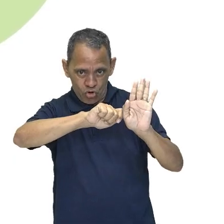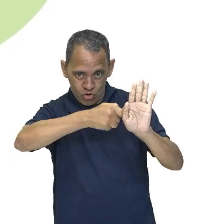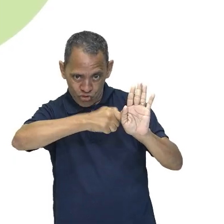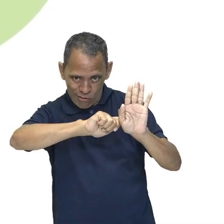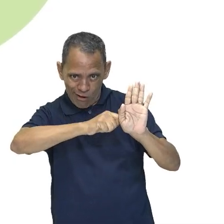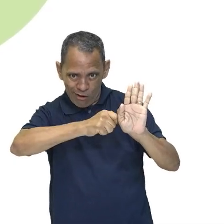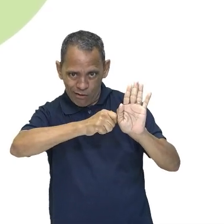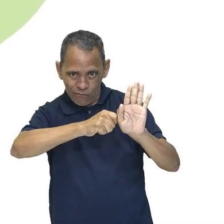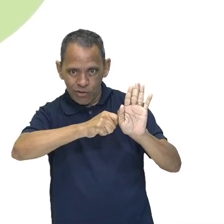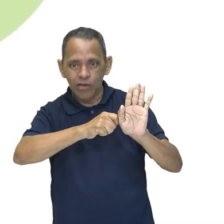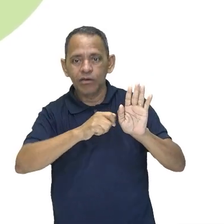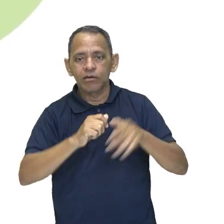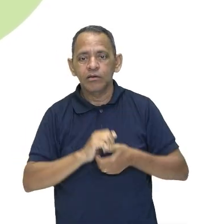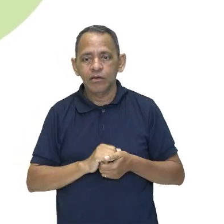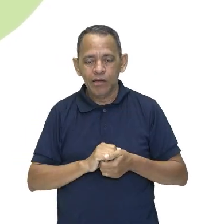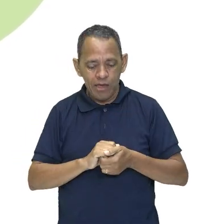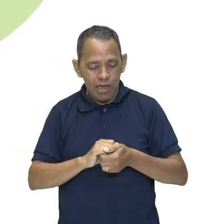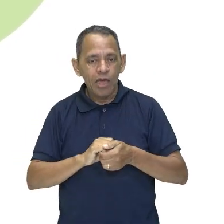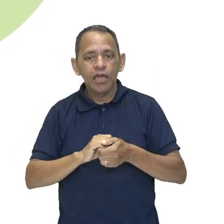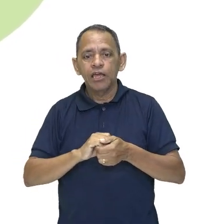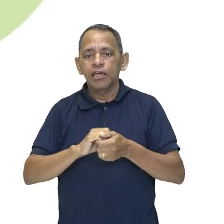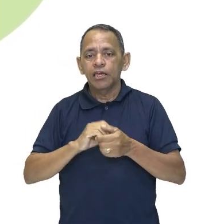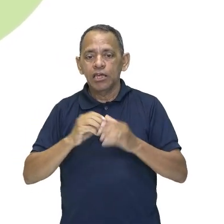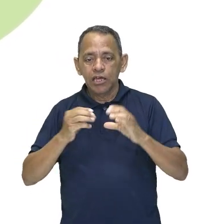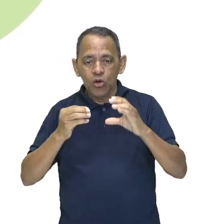é chamado encaixe induzido.